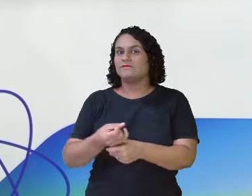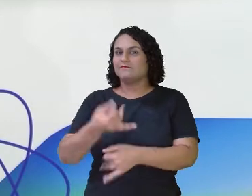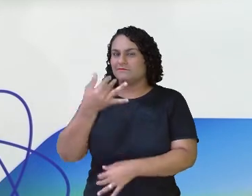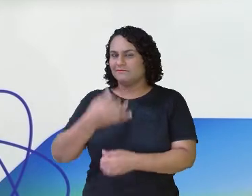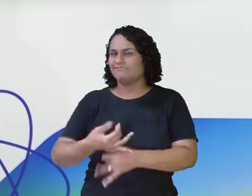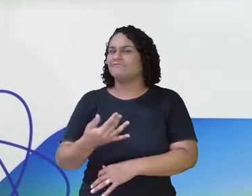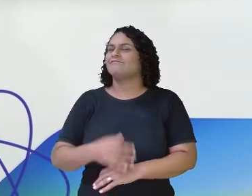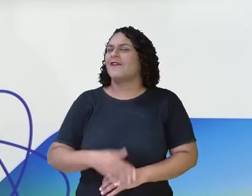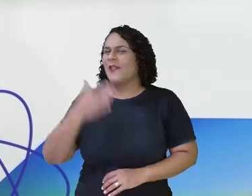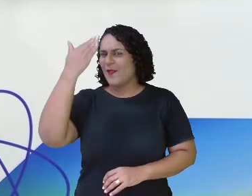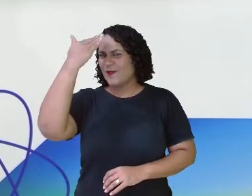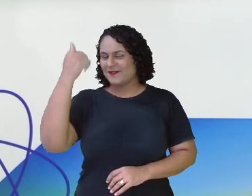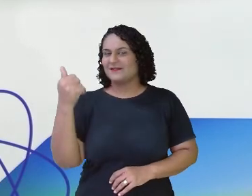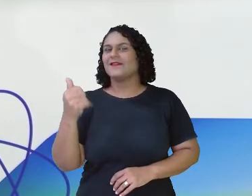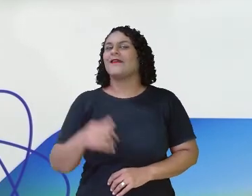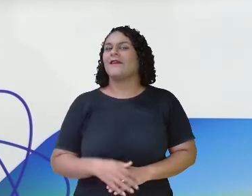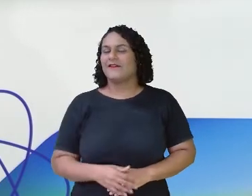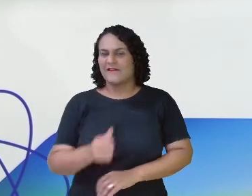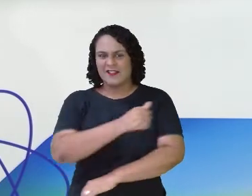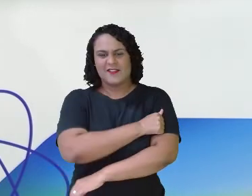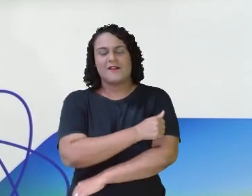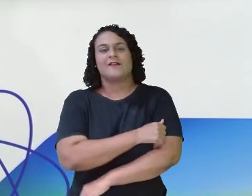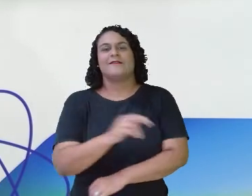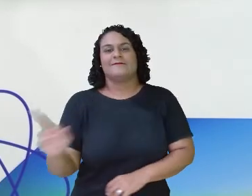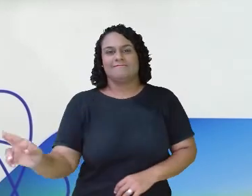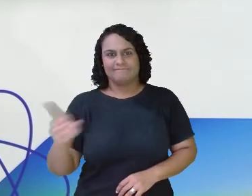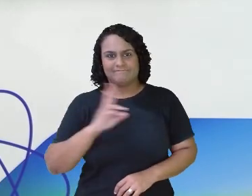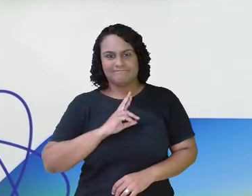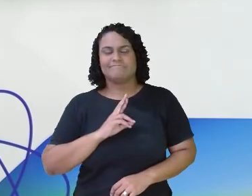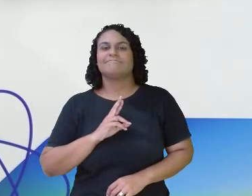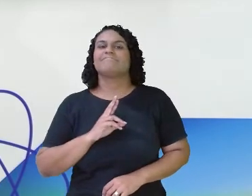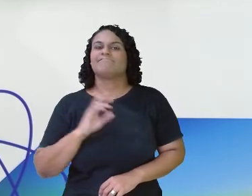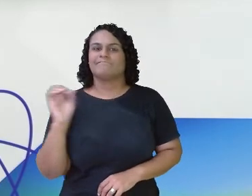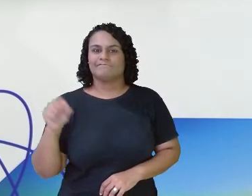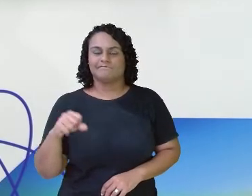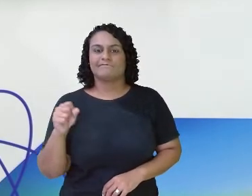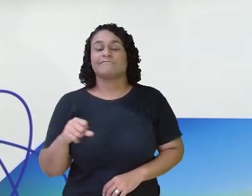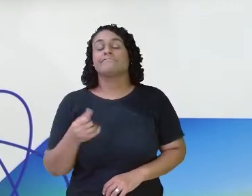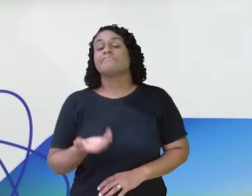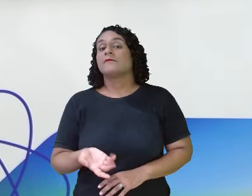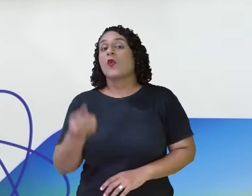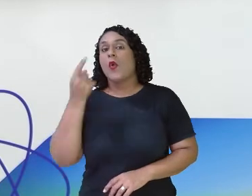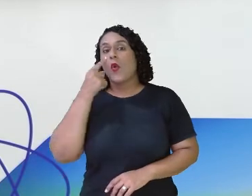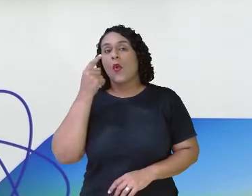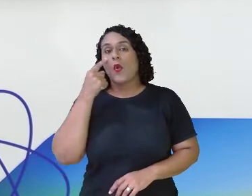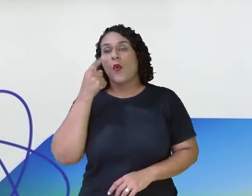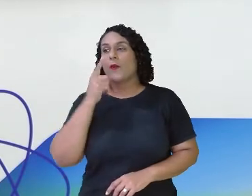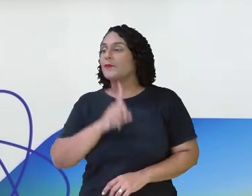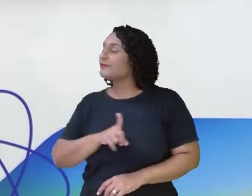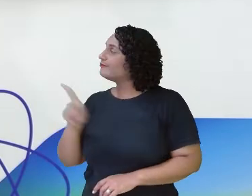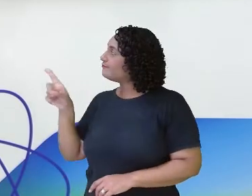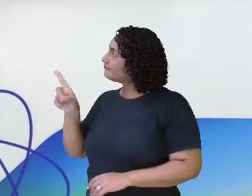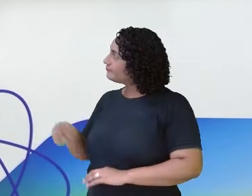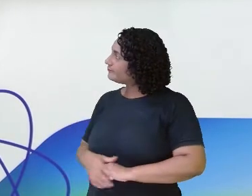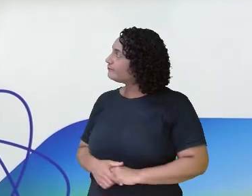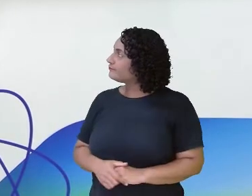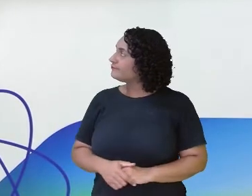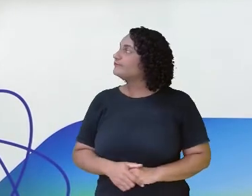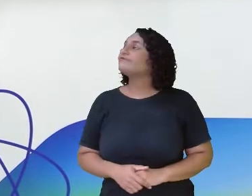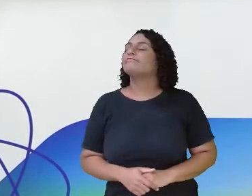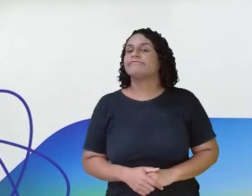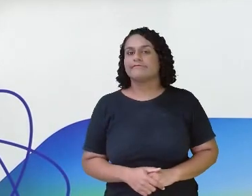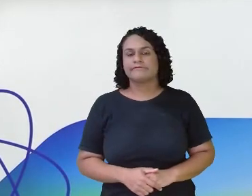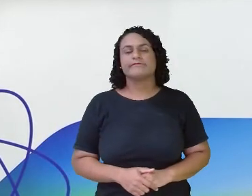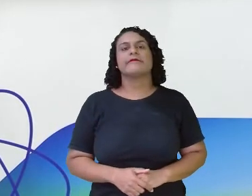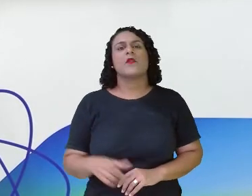alguém vai falar comigo hoje e vai me responder perguntas, eu queria chamar a atenção para vocês aqui no texto de algumas